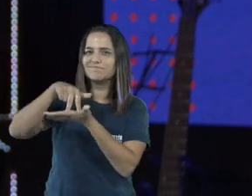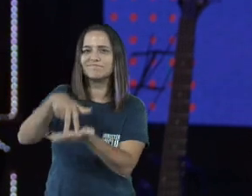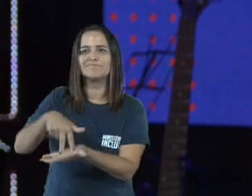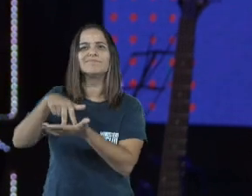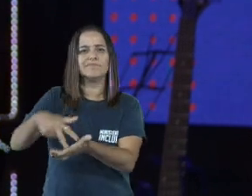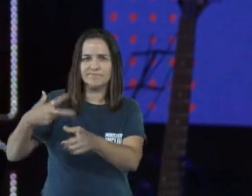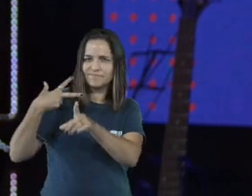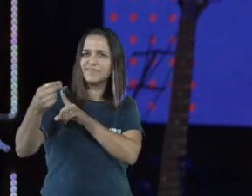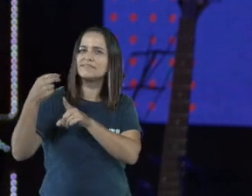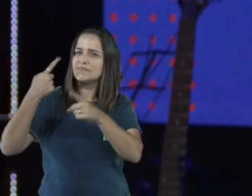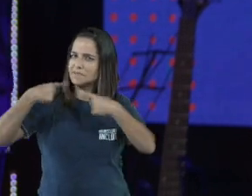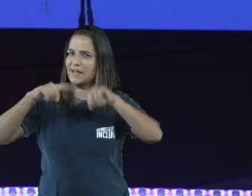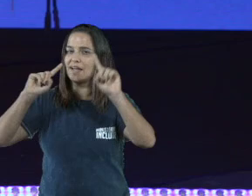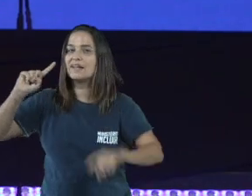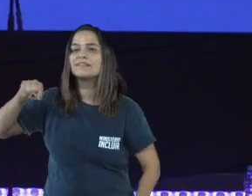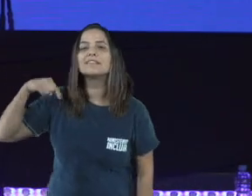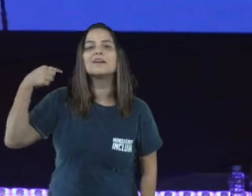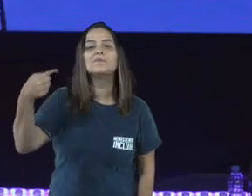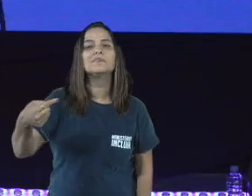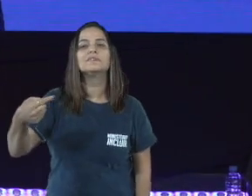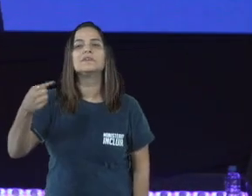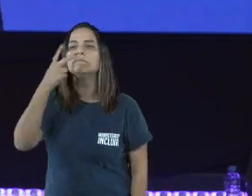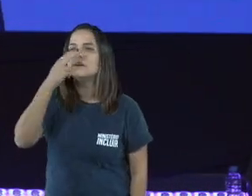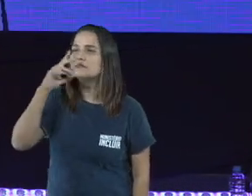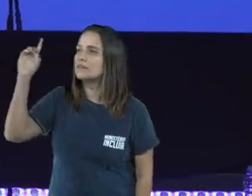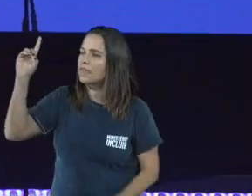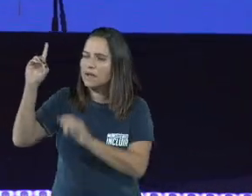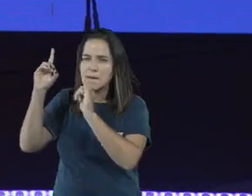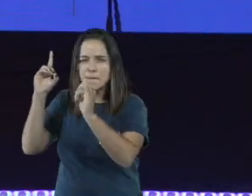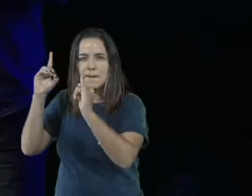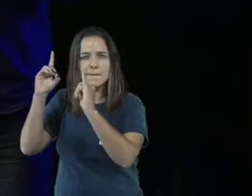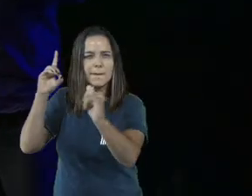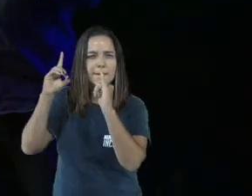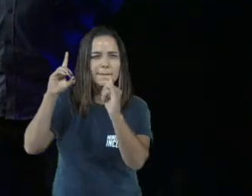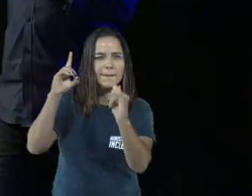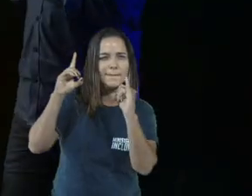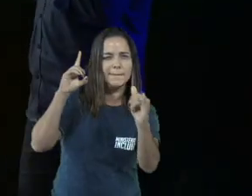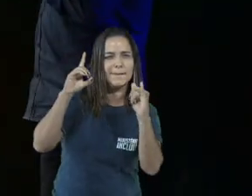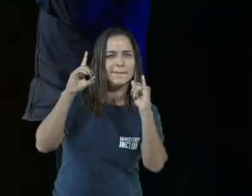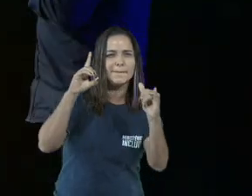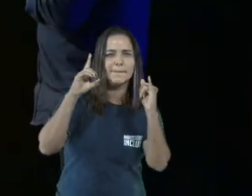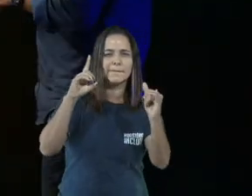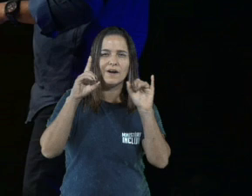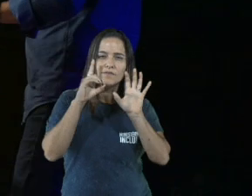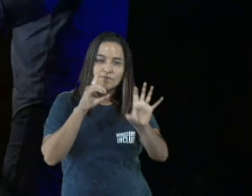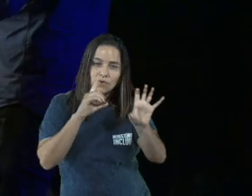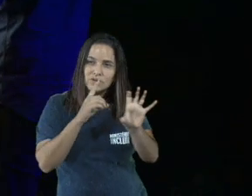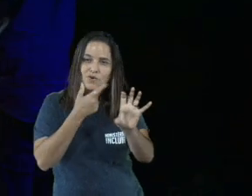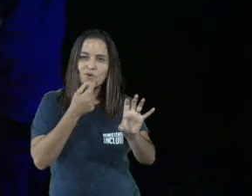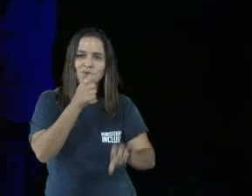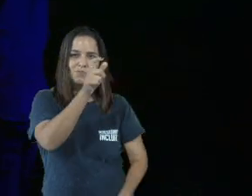e Deus continua falando isso de forma muito clara nas duas ministrações que passou se lugares nos trouxe